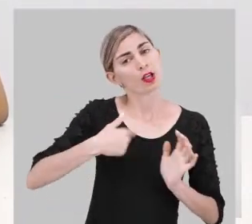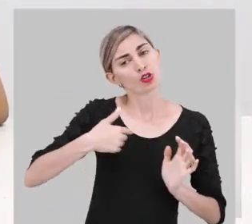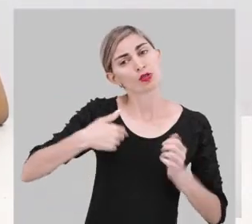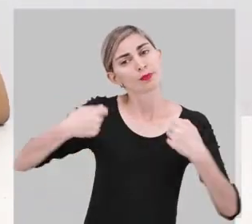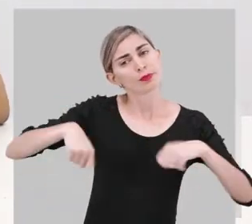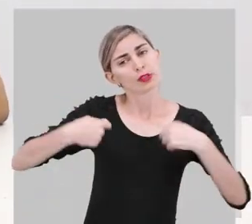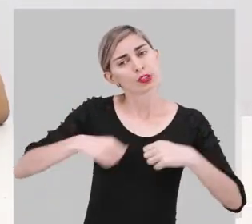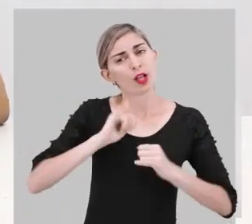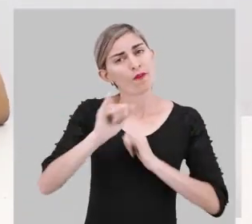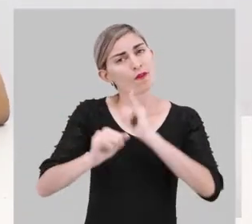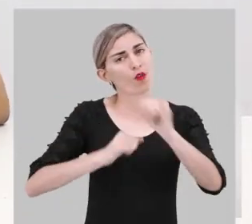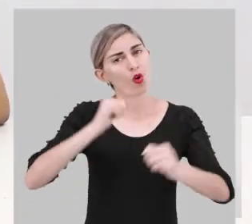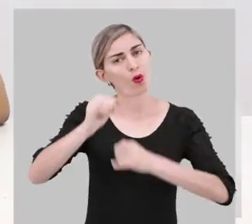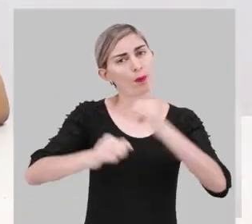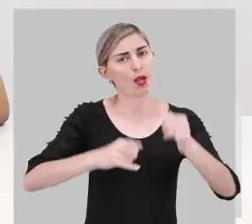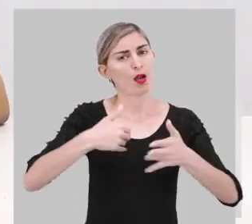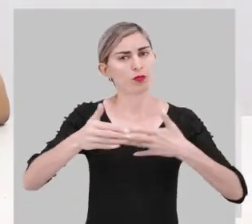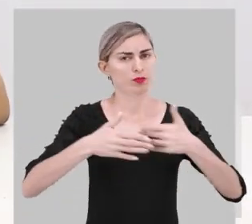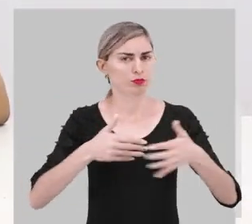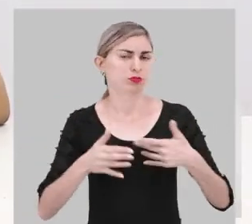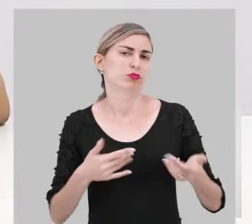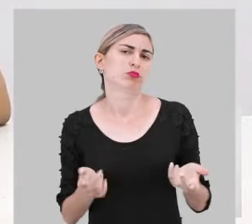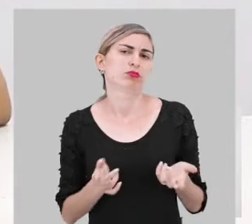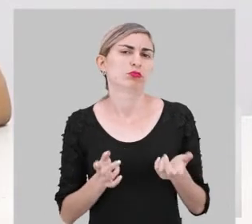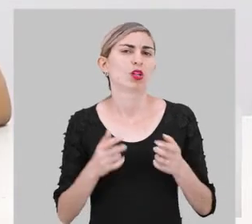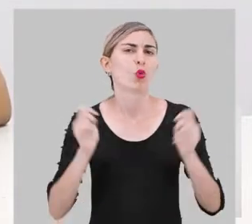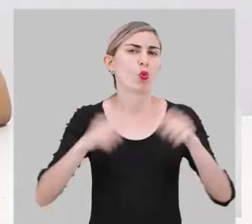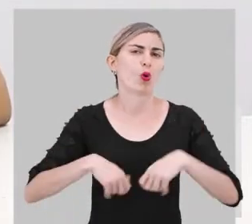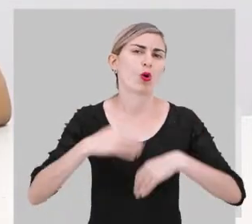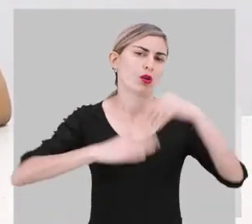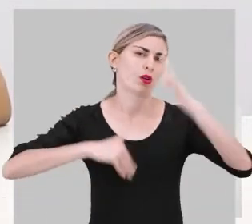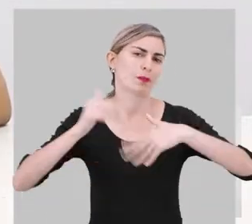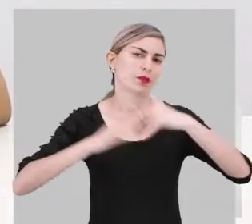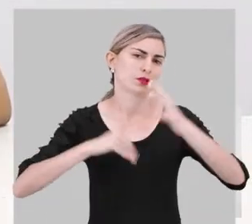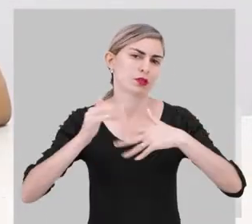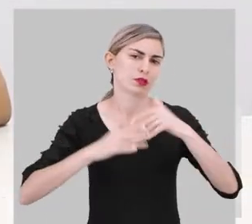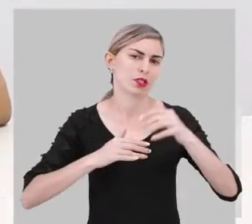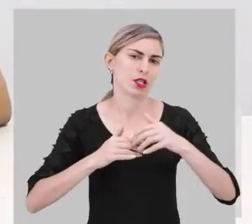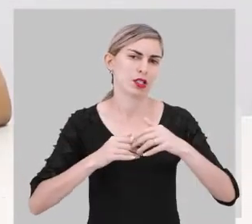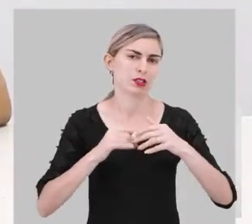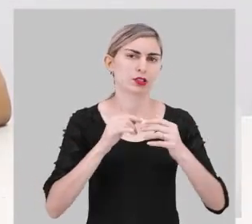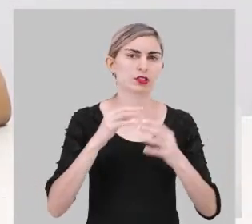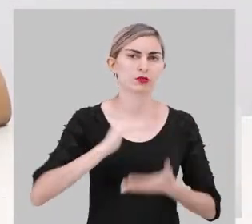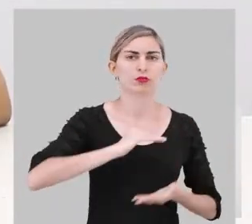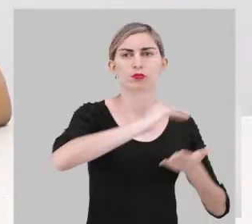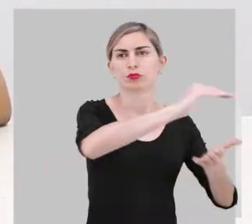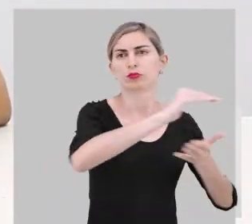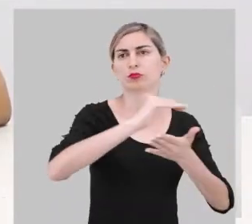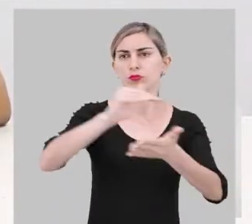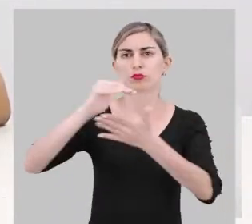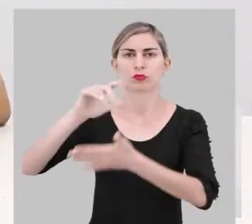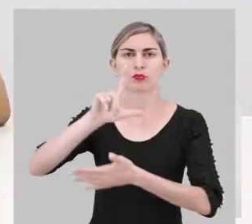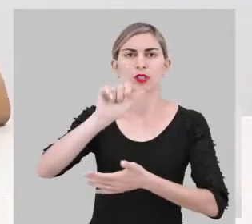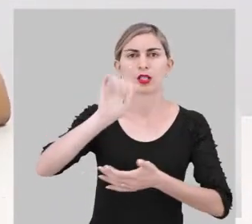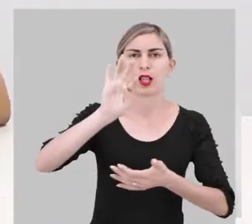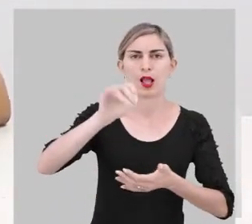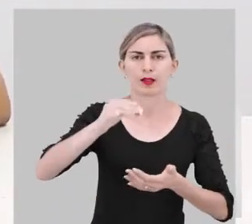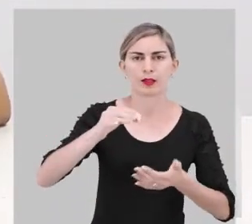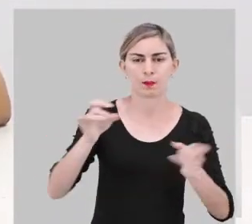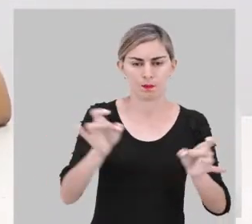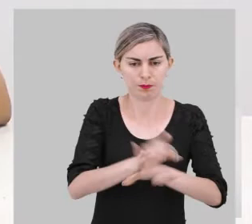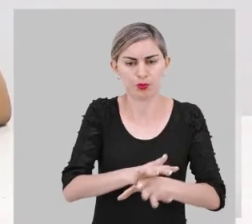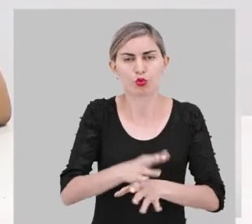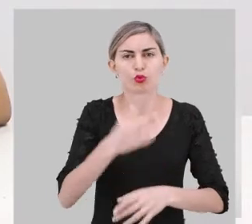gente precisar informar em algum momento qual a capacidade de entrega de latas